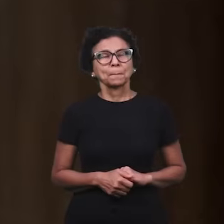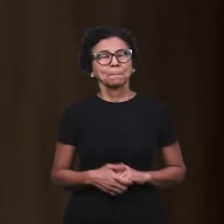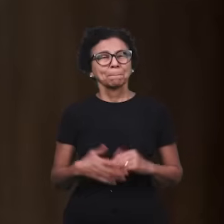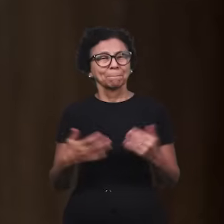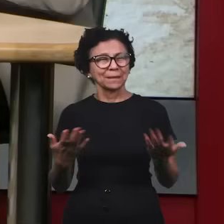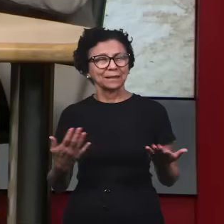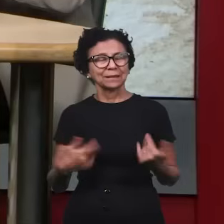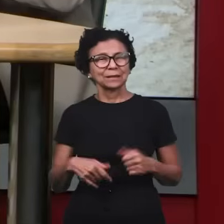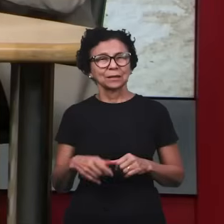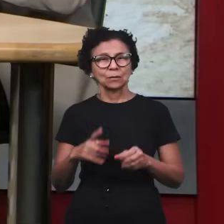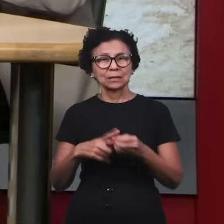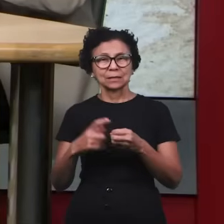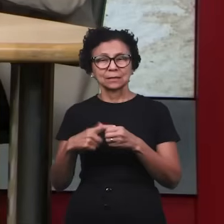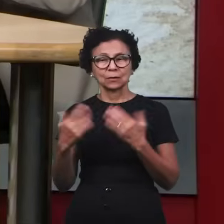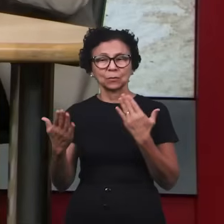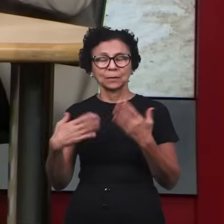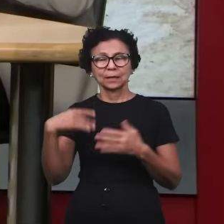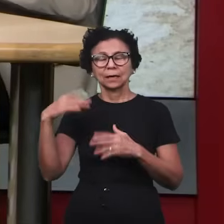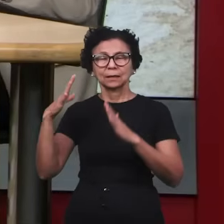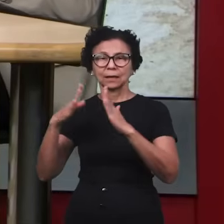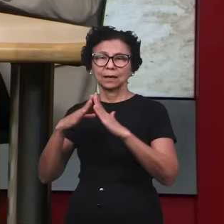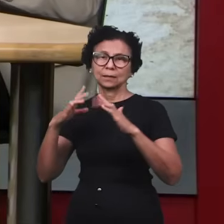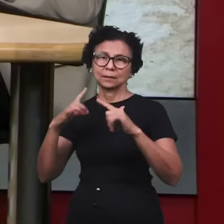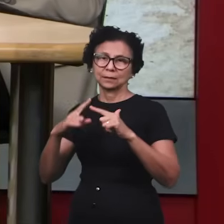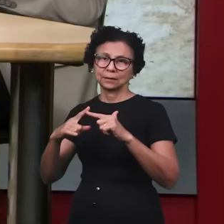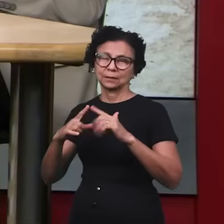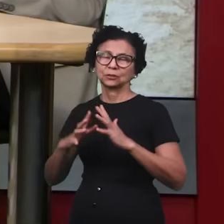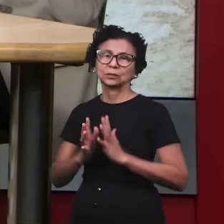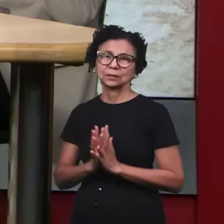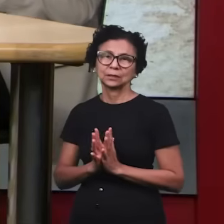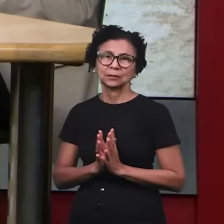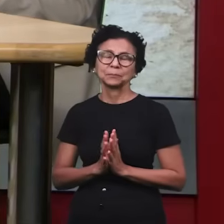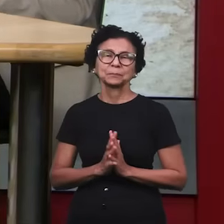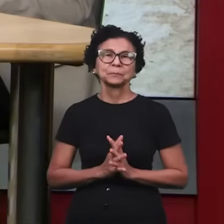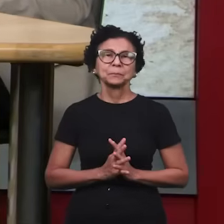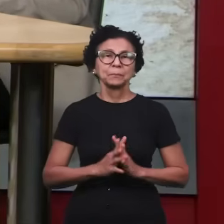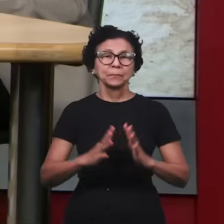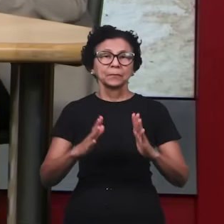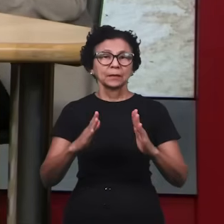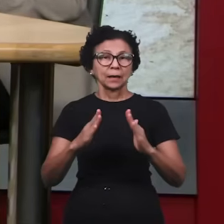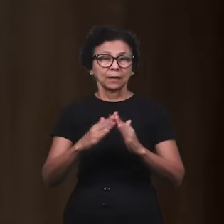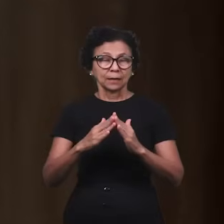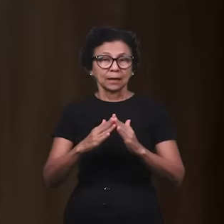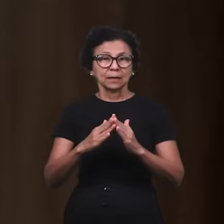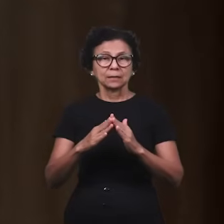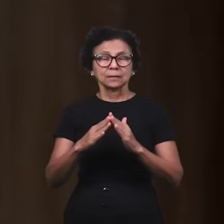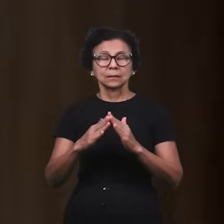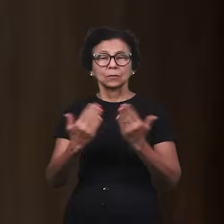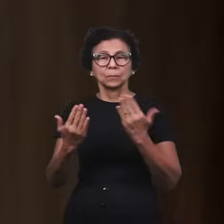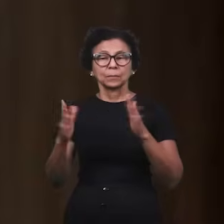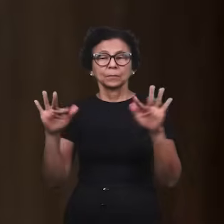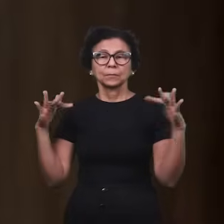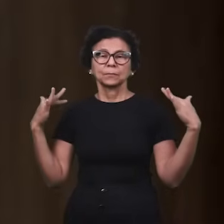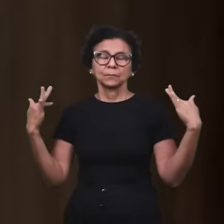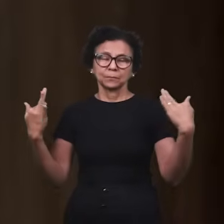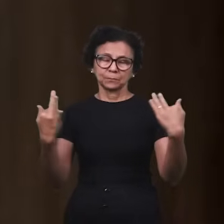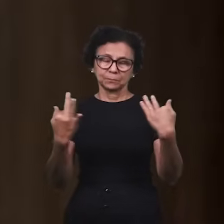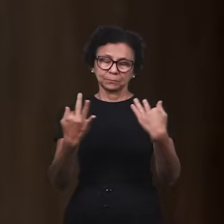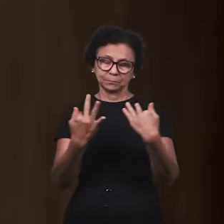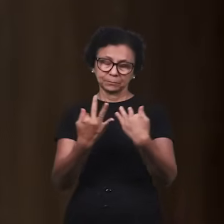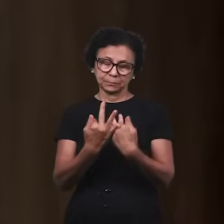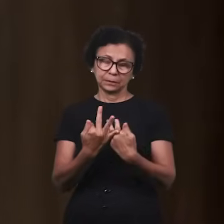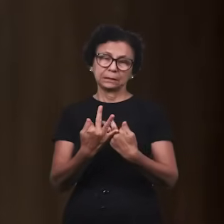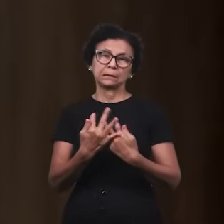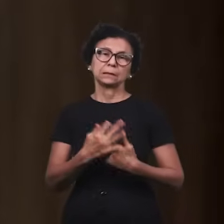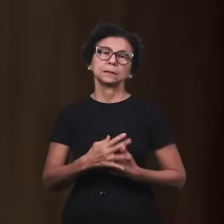né? A Exatamente. cidade lembra a igreja e a casa as nossas famílias. Exatamente. Então, você ter um lar, você